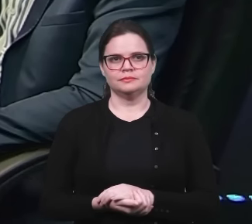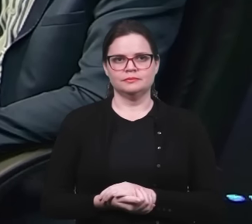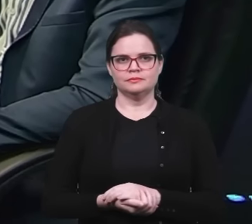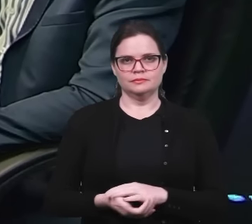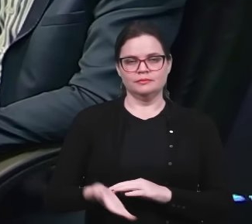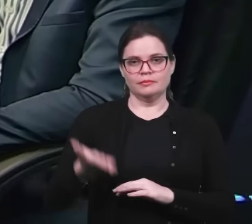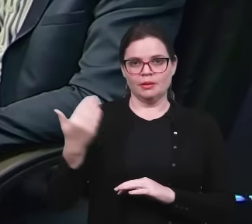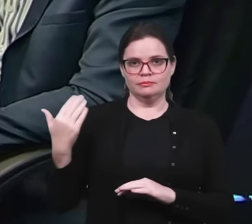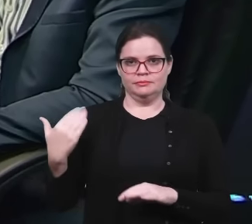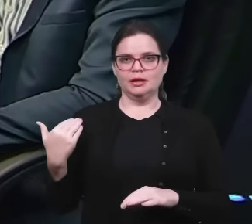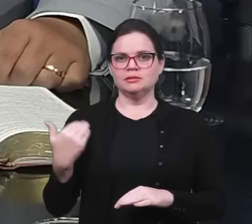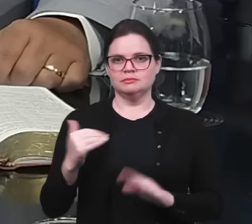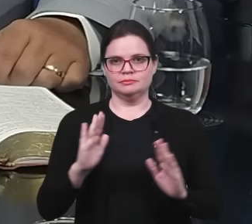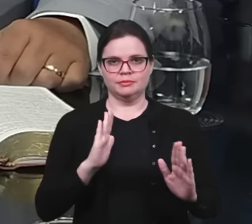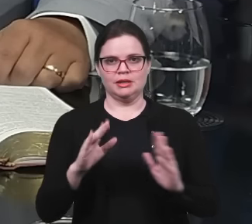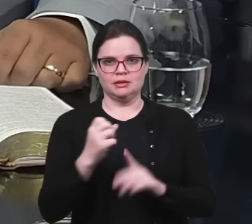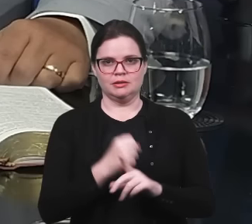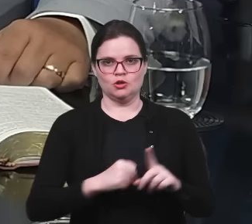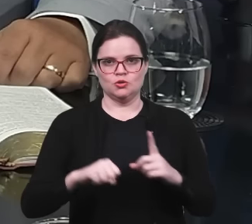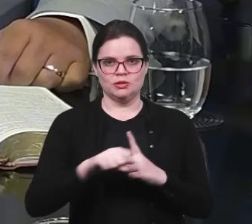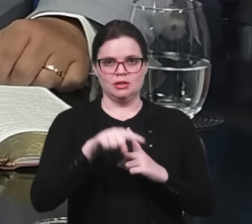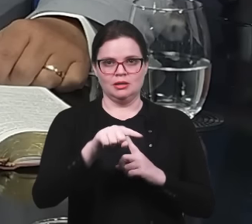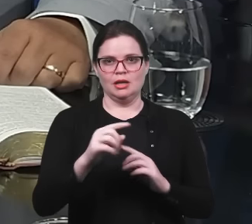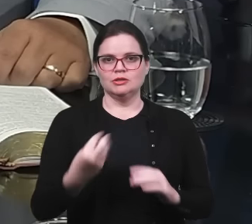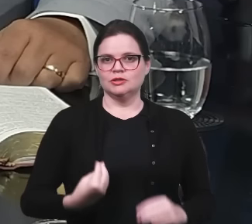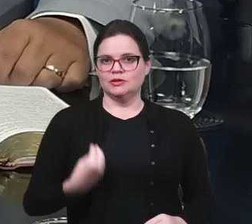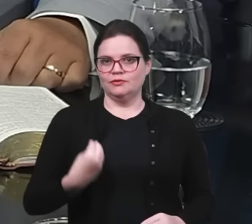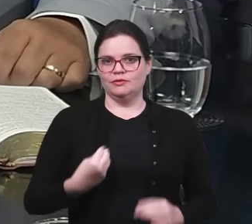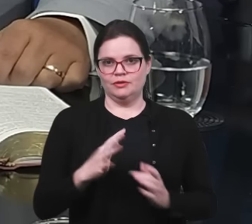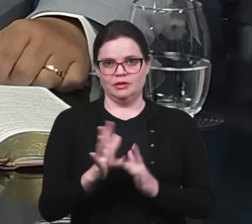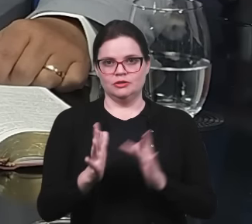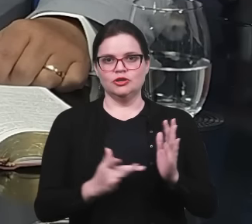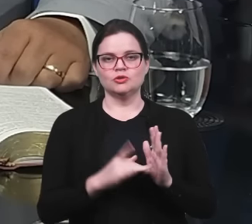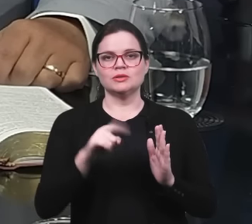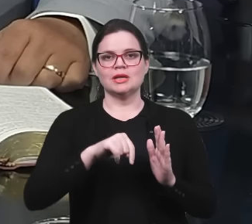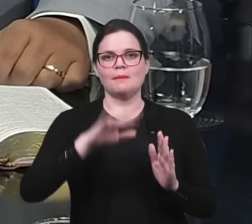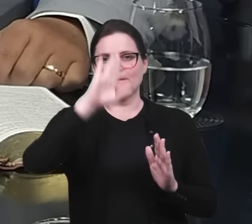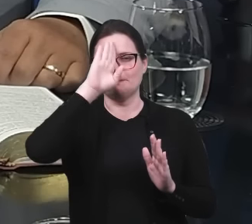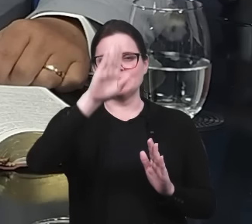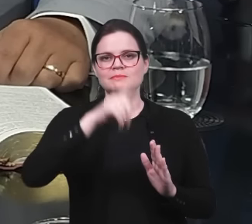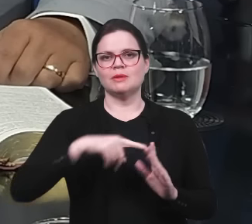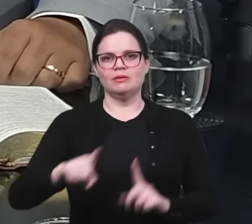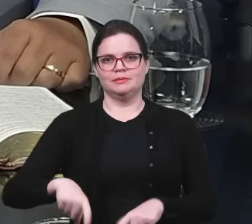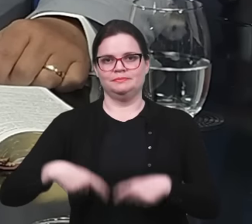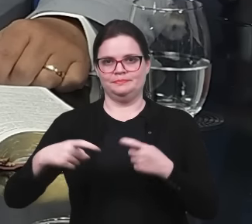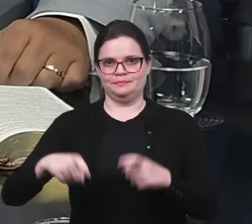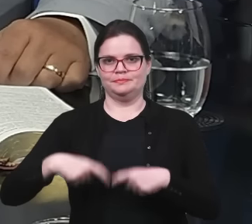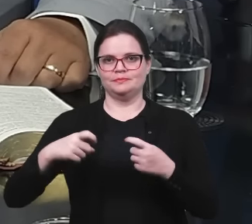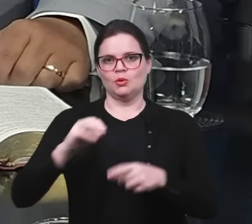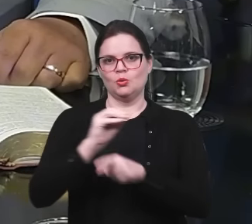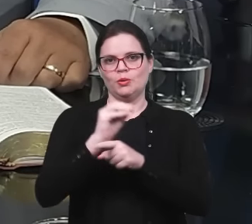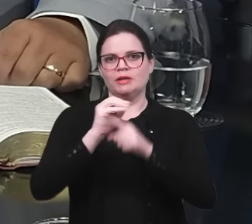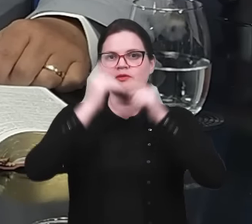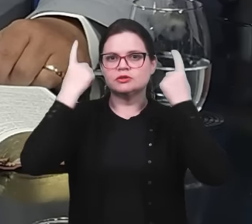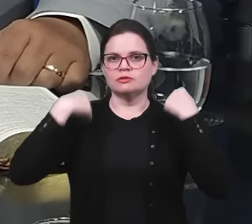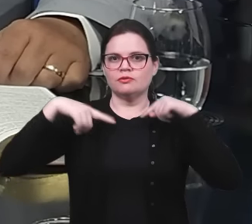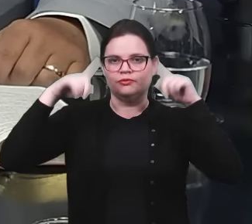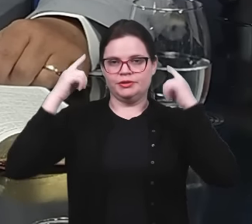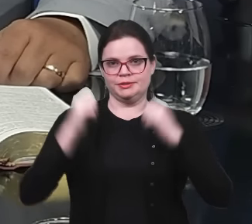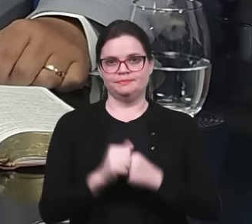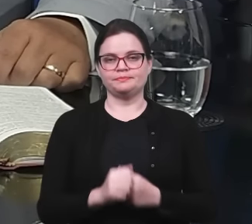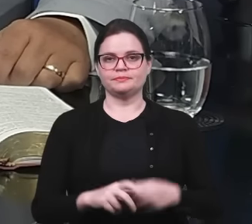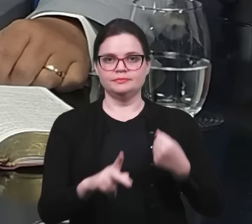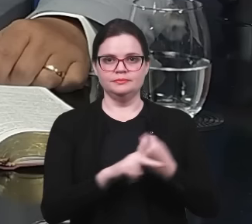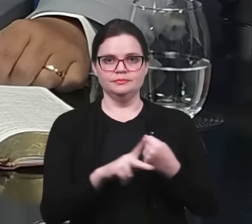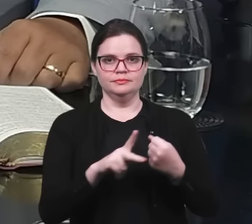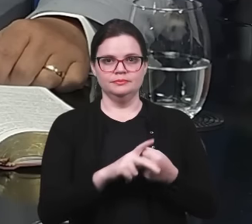de Jesus, a sociedade era agropastoril. Pedro nasceu em Betsaida, uma cidade próxima,